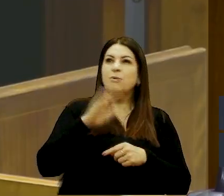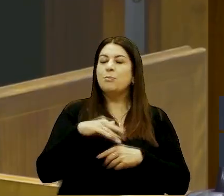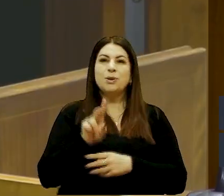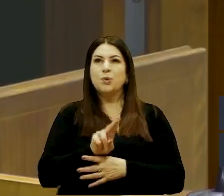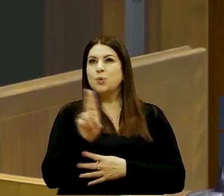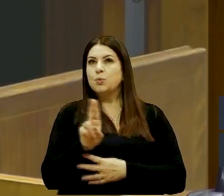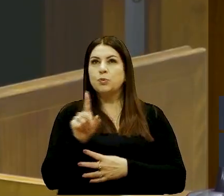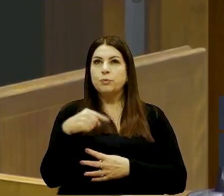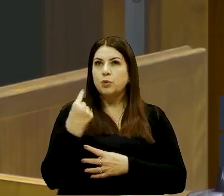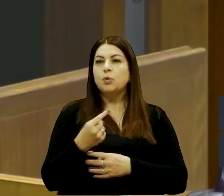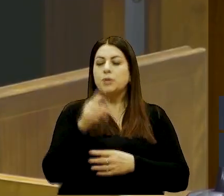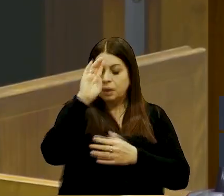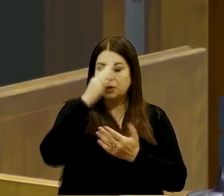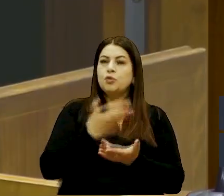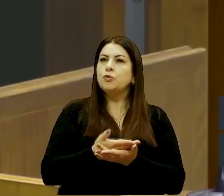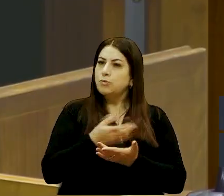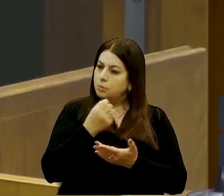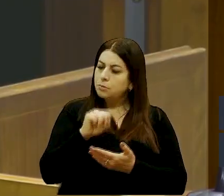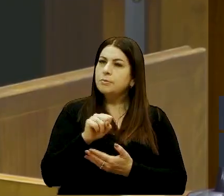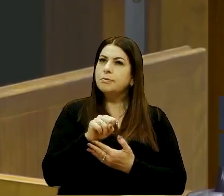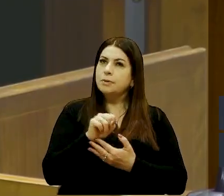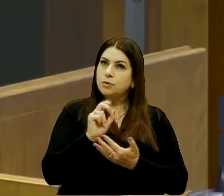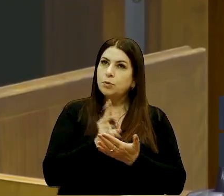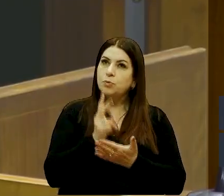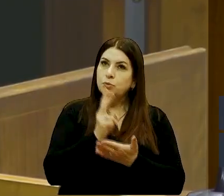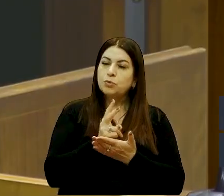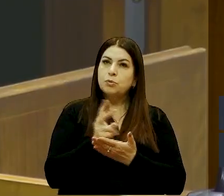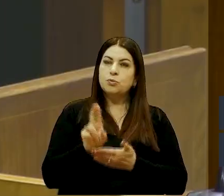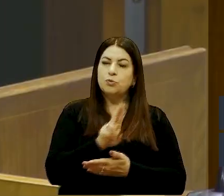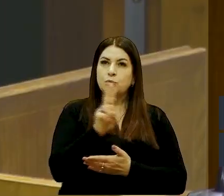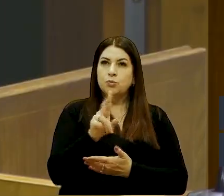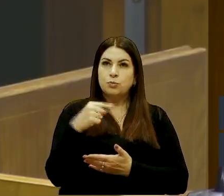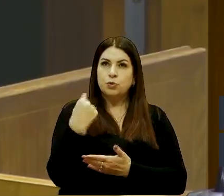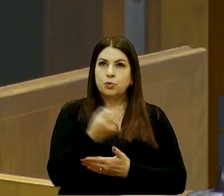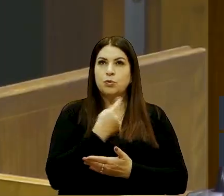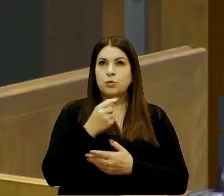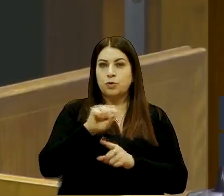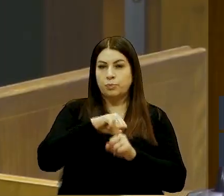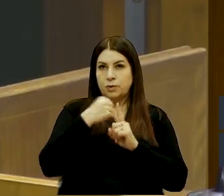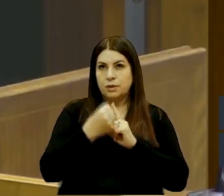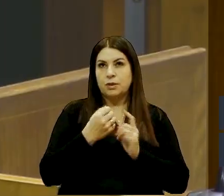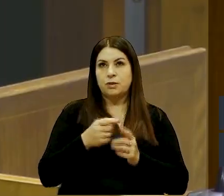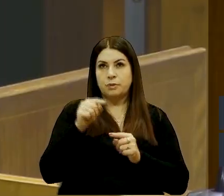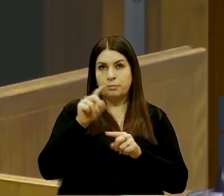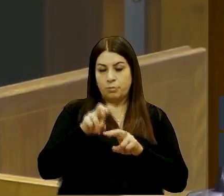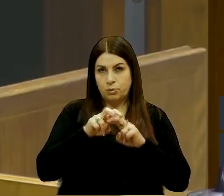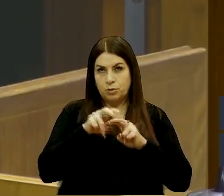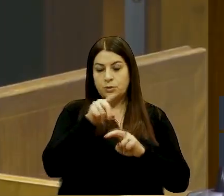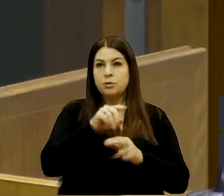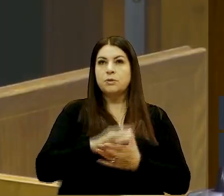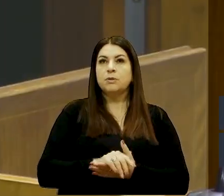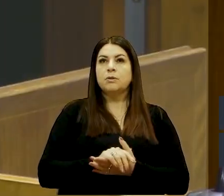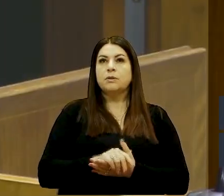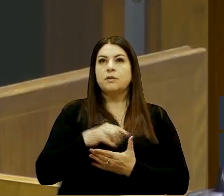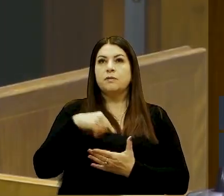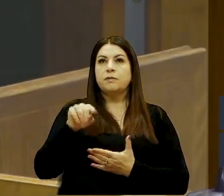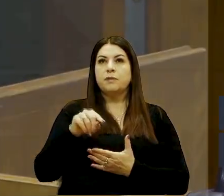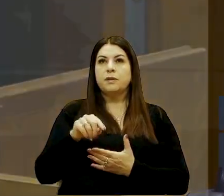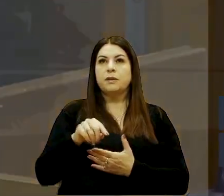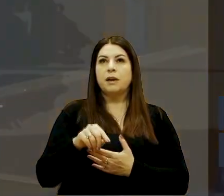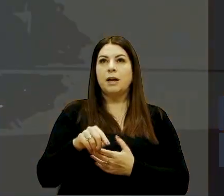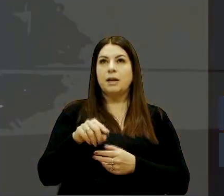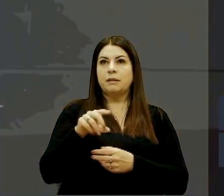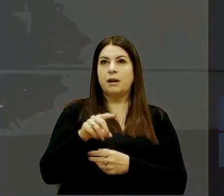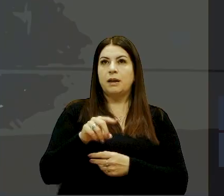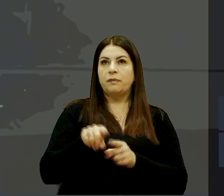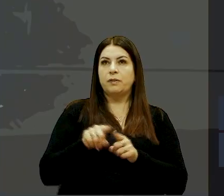úteis para nós, e a gente acredita muito que eles continuam sendo muito úteis para nós como sociedade. E para isso a gente vai fazer um drive